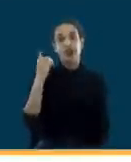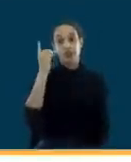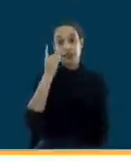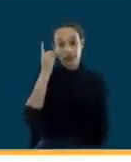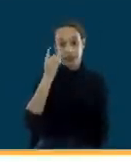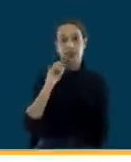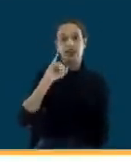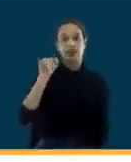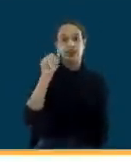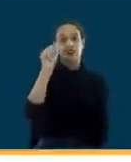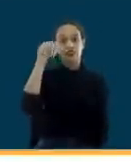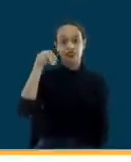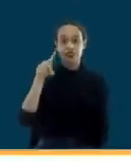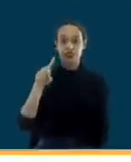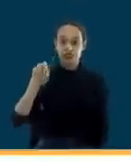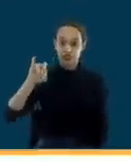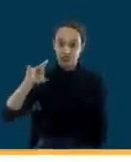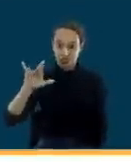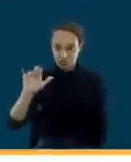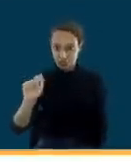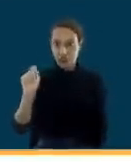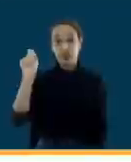Sandira teve condição